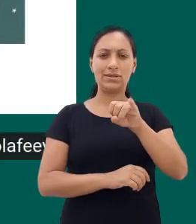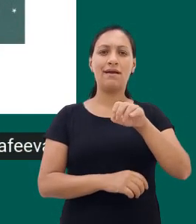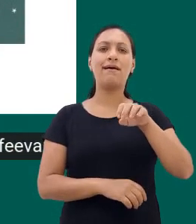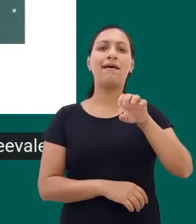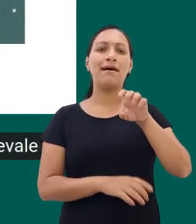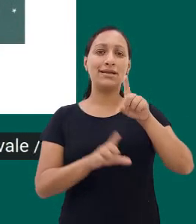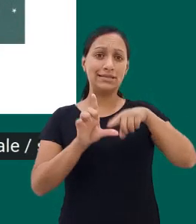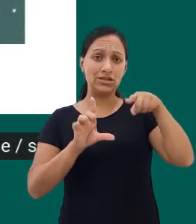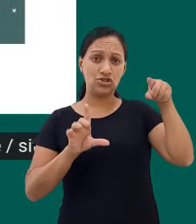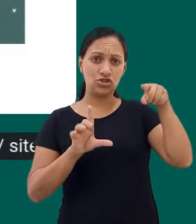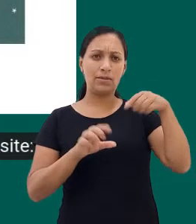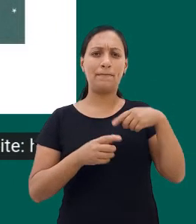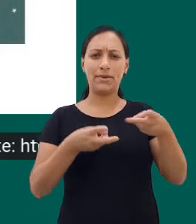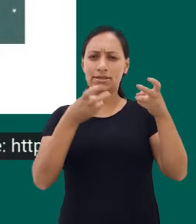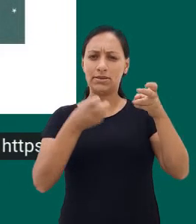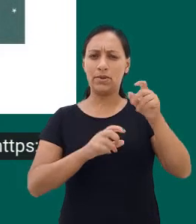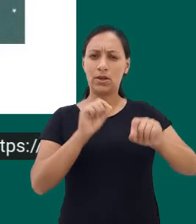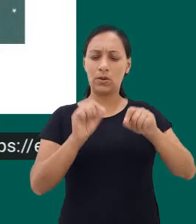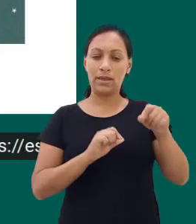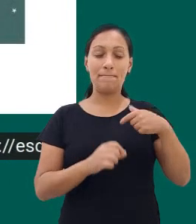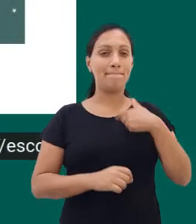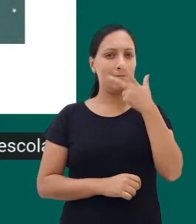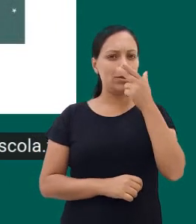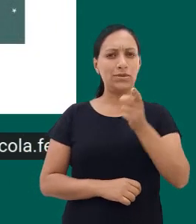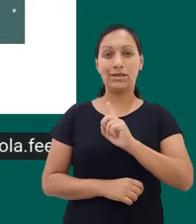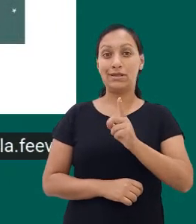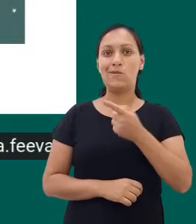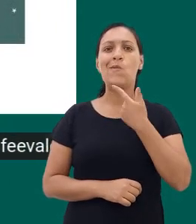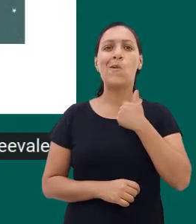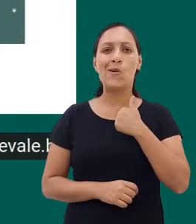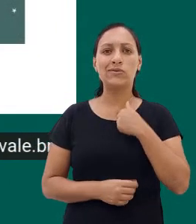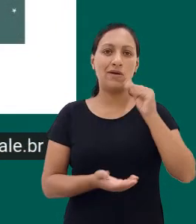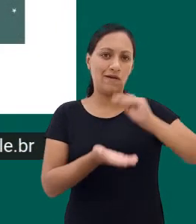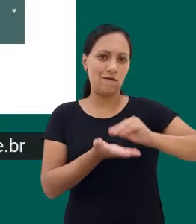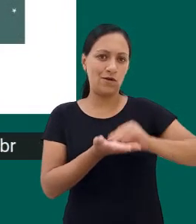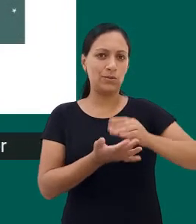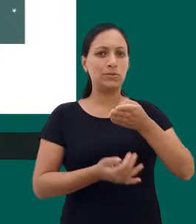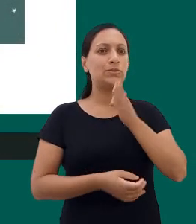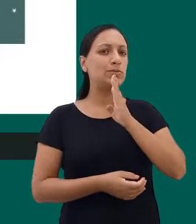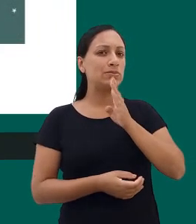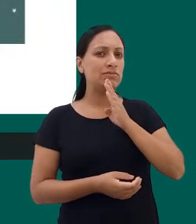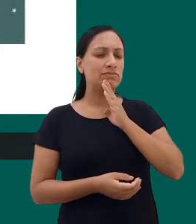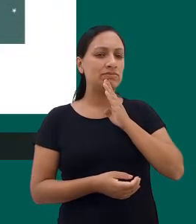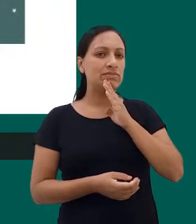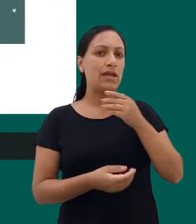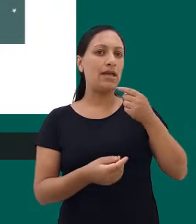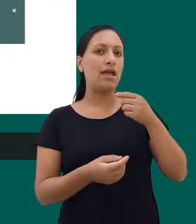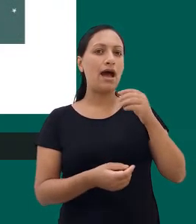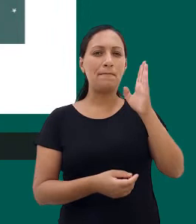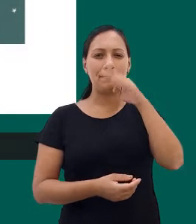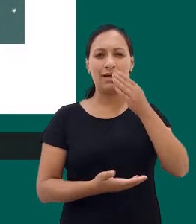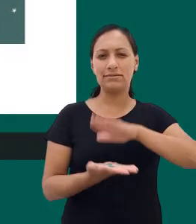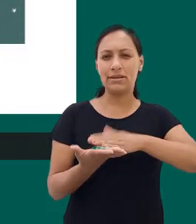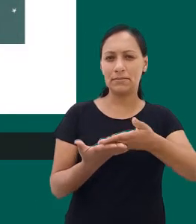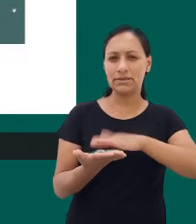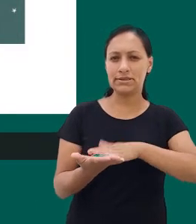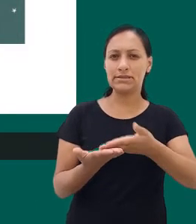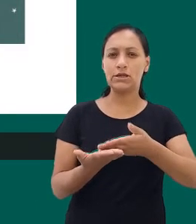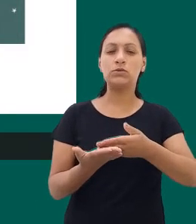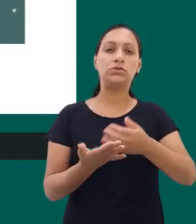que, mesmo que não gostemos, a falta de conhecimento e má interpretação de dados